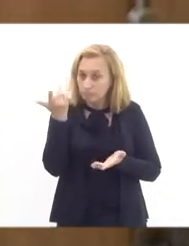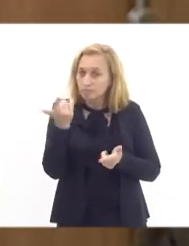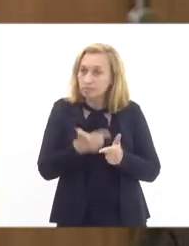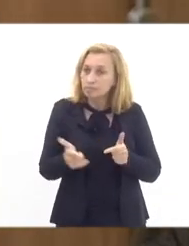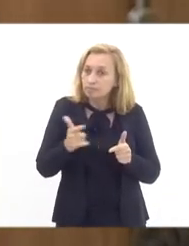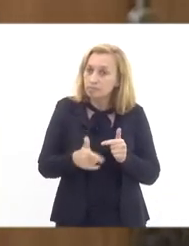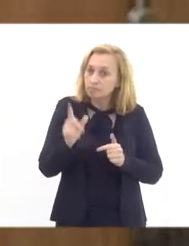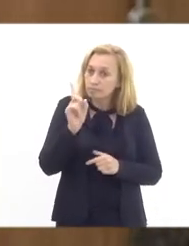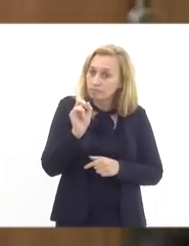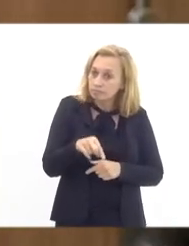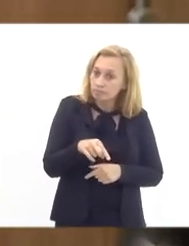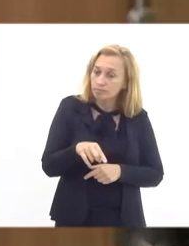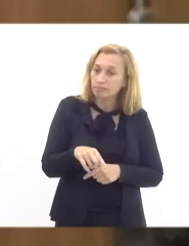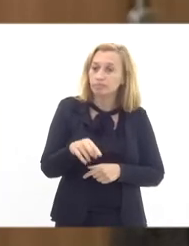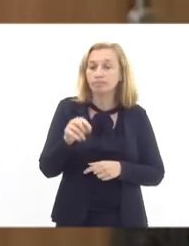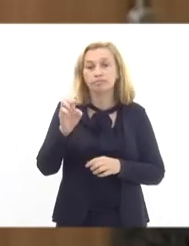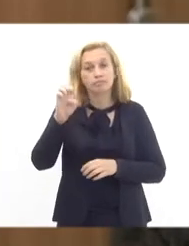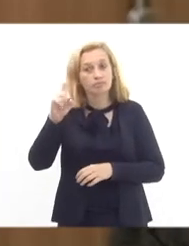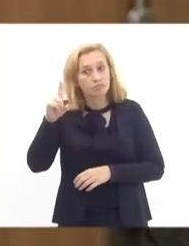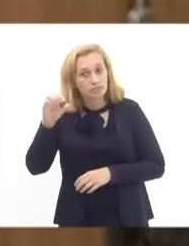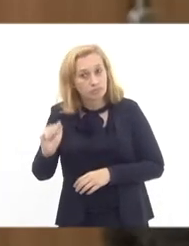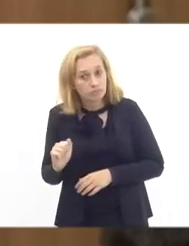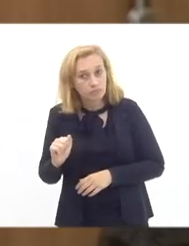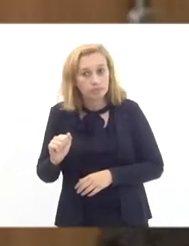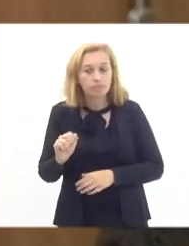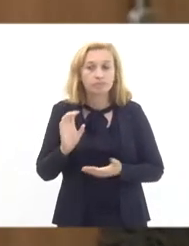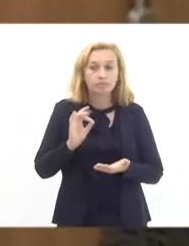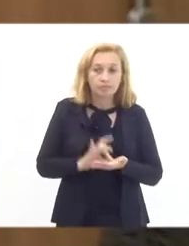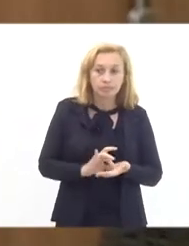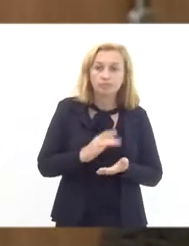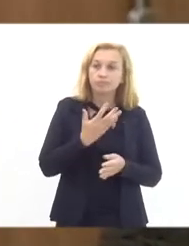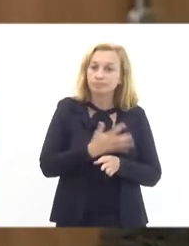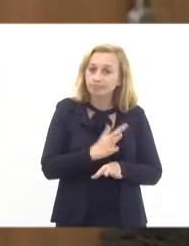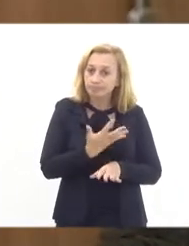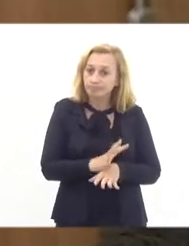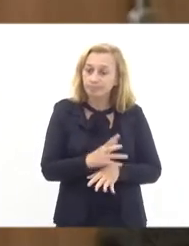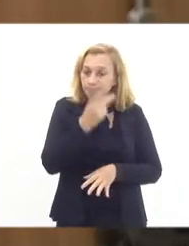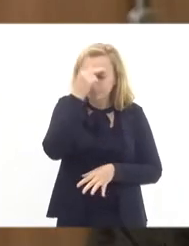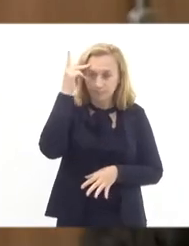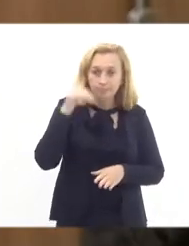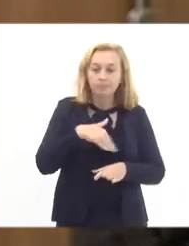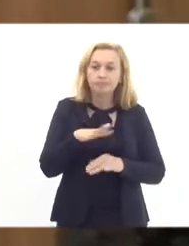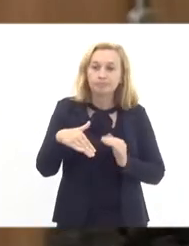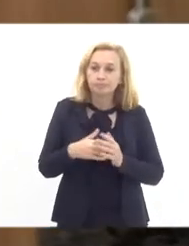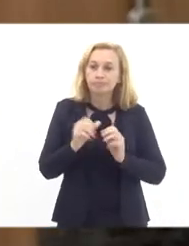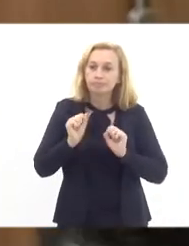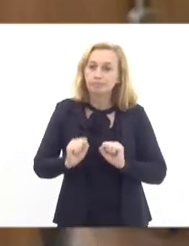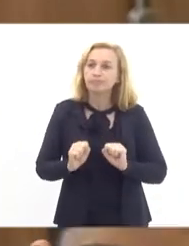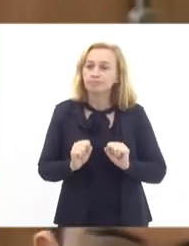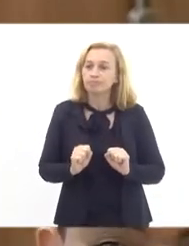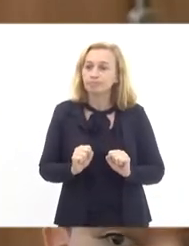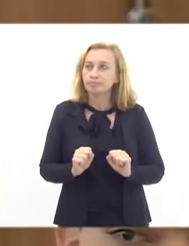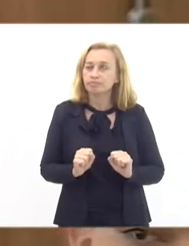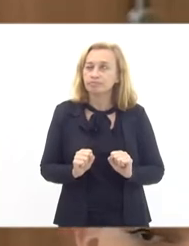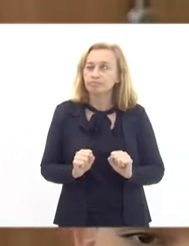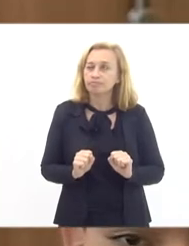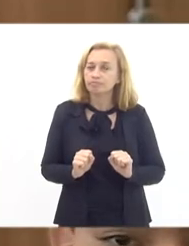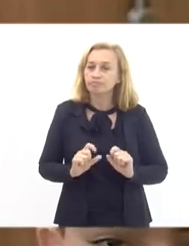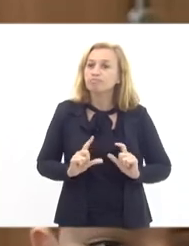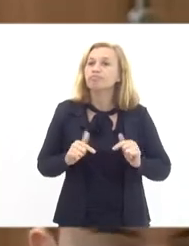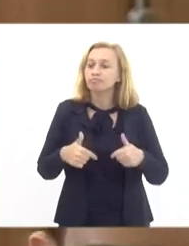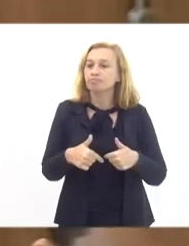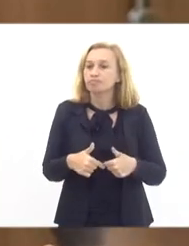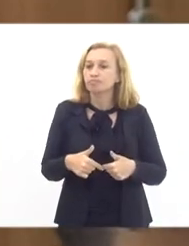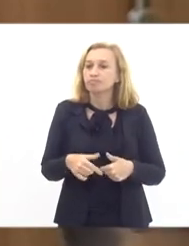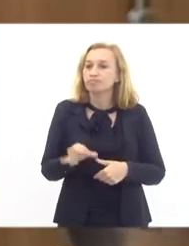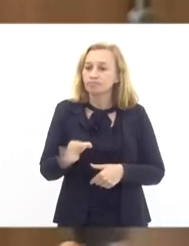é ecologia real na prática, que as pessoas todas possam ter atitudes